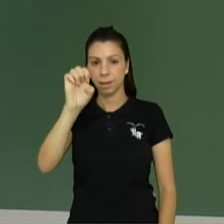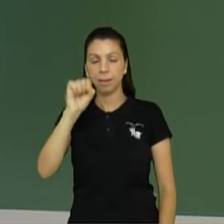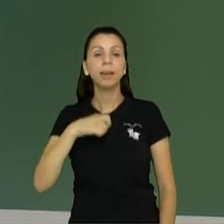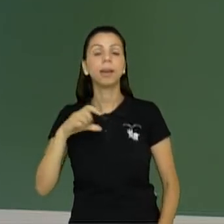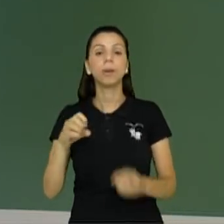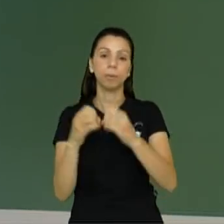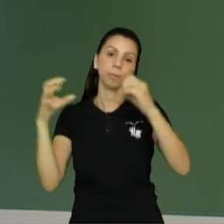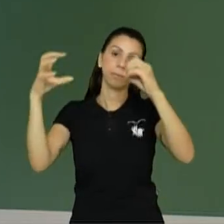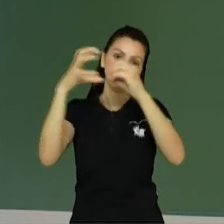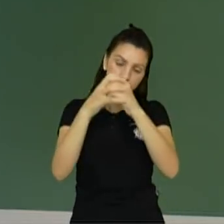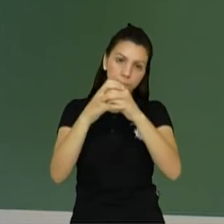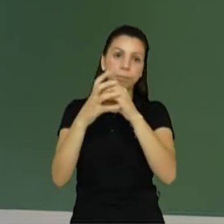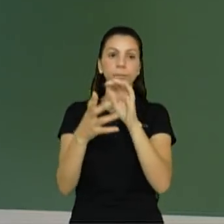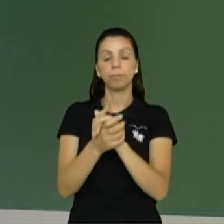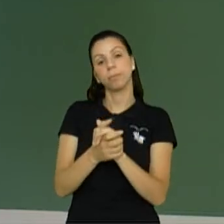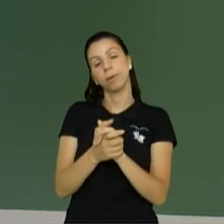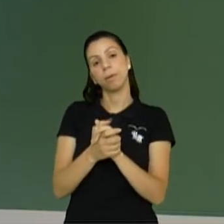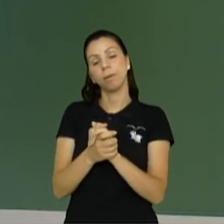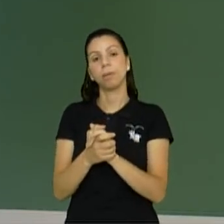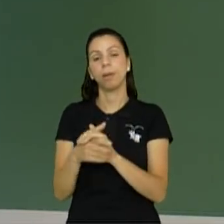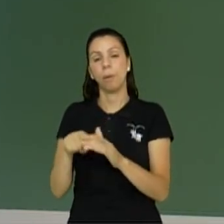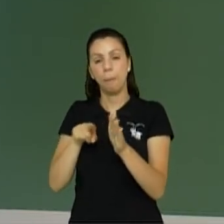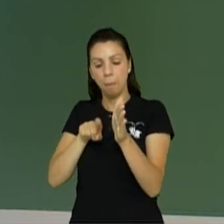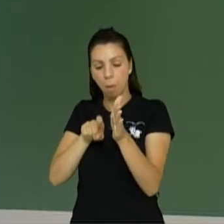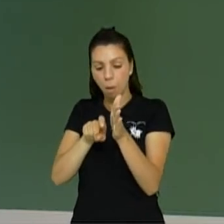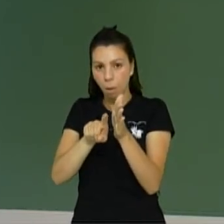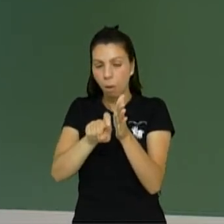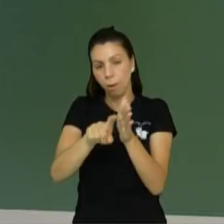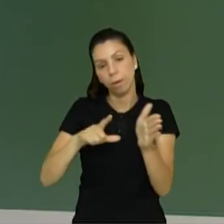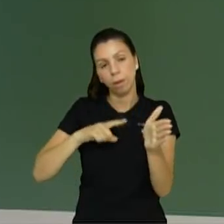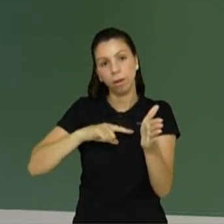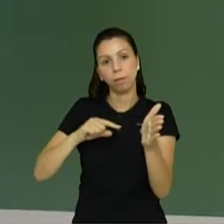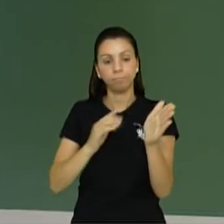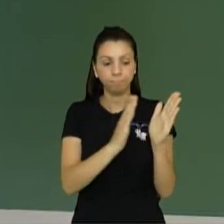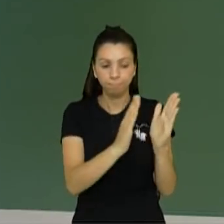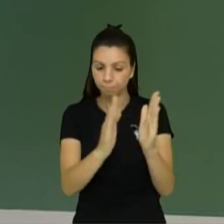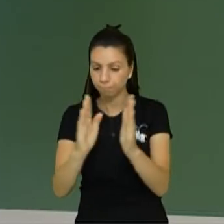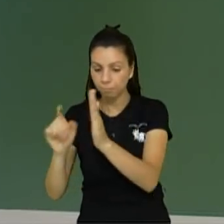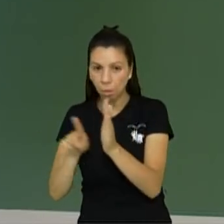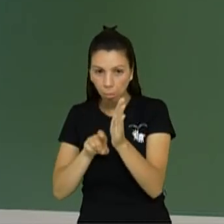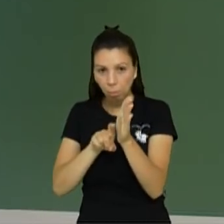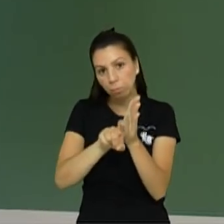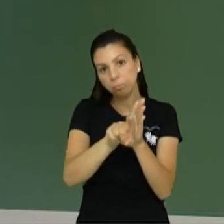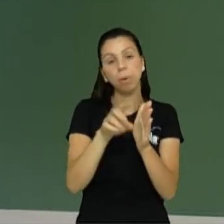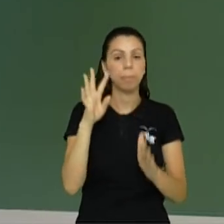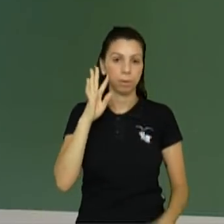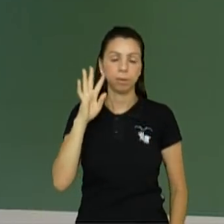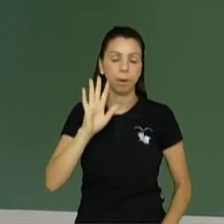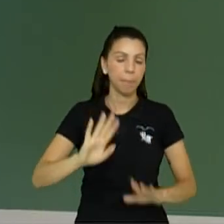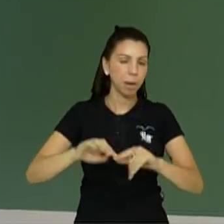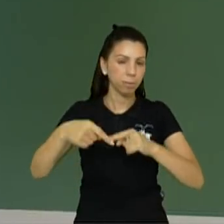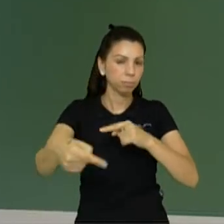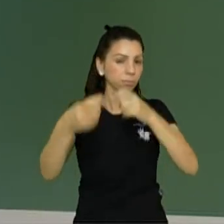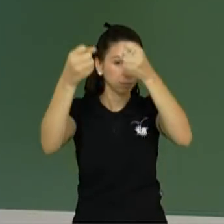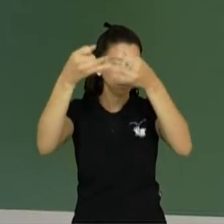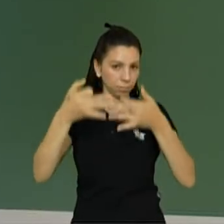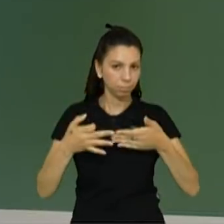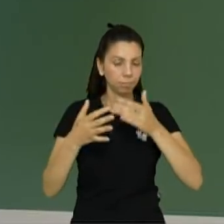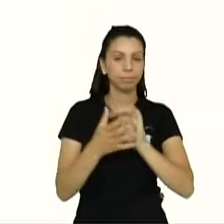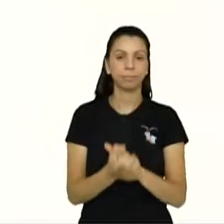os artrópodes. Ele é uma larva, a gente vai ver depois que tem várias etapas de larvas, que é bem legal. Mas isso fica para a próxima aula,